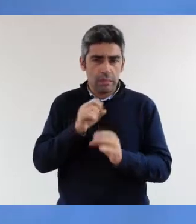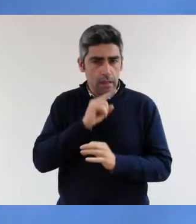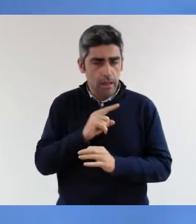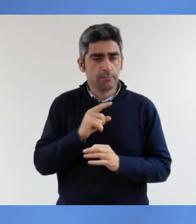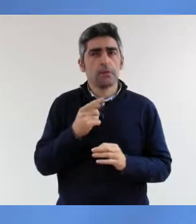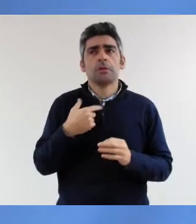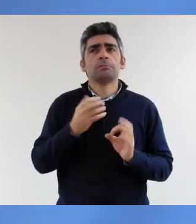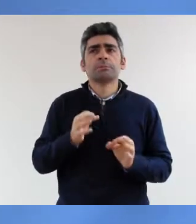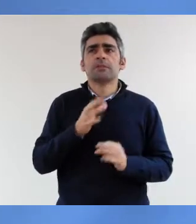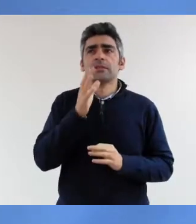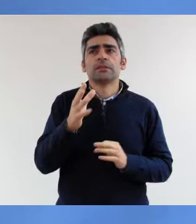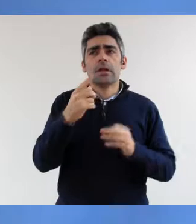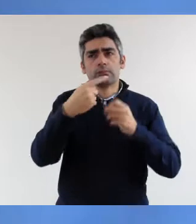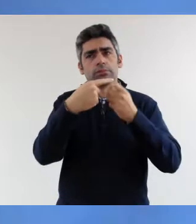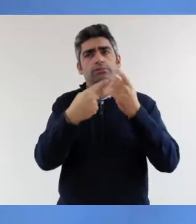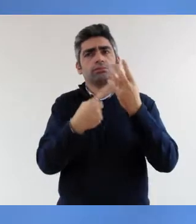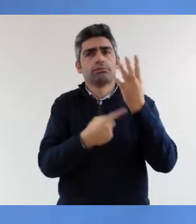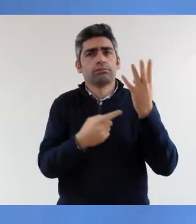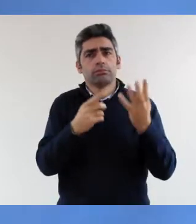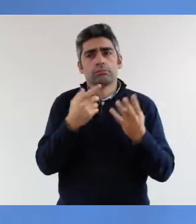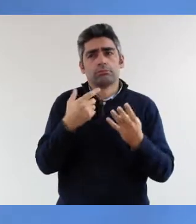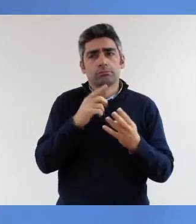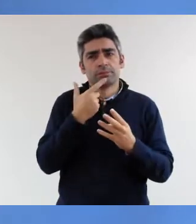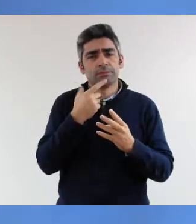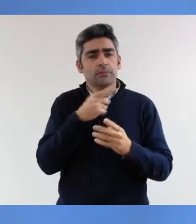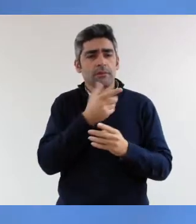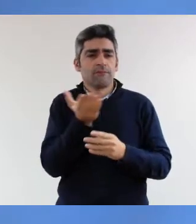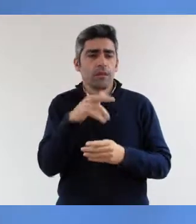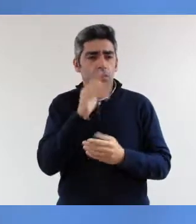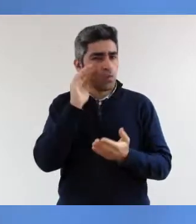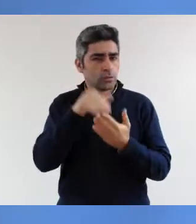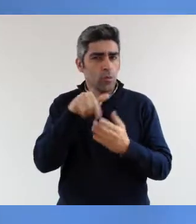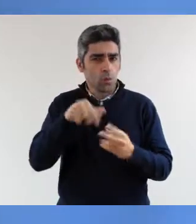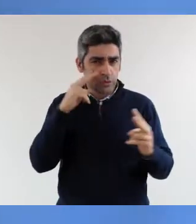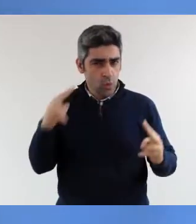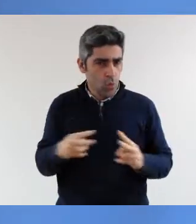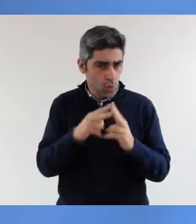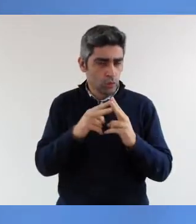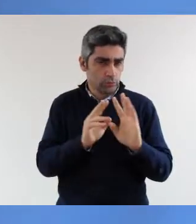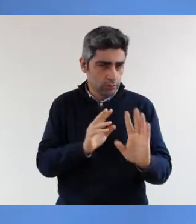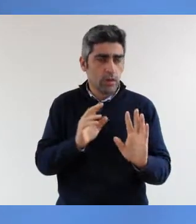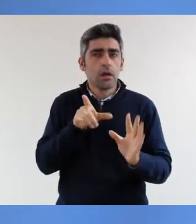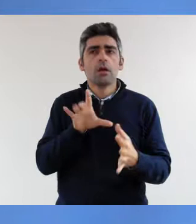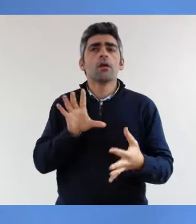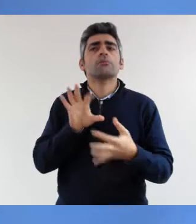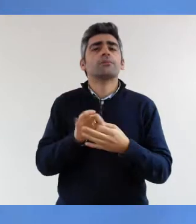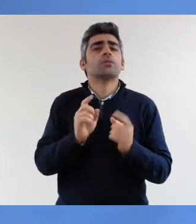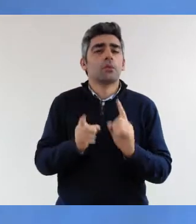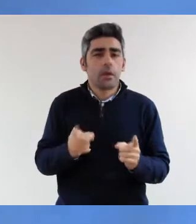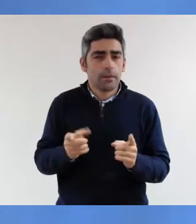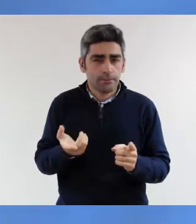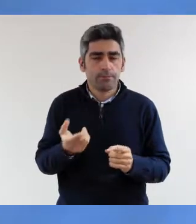favoráveis suspenso do frio várias delas que depreende das conclusões do encontro